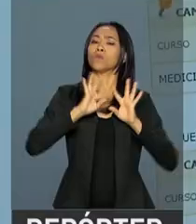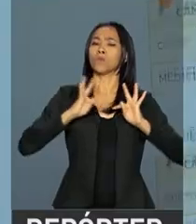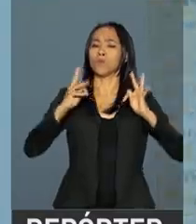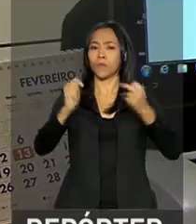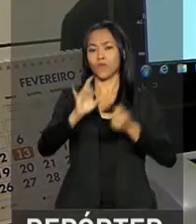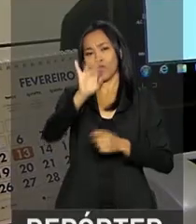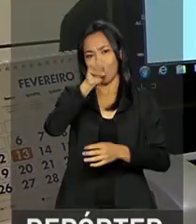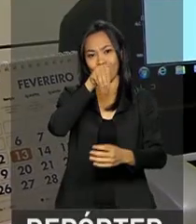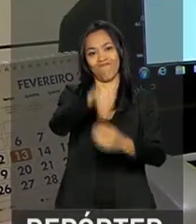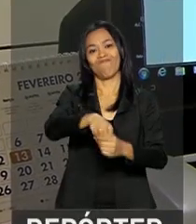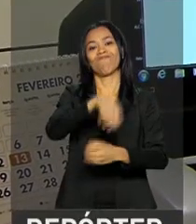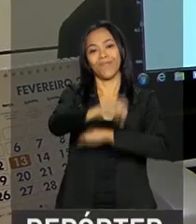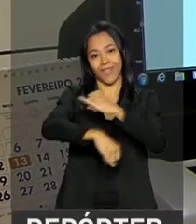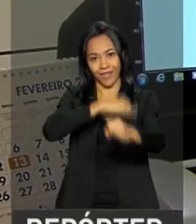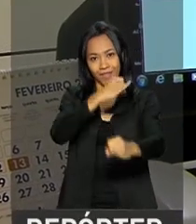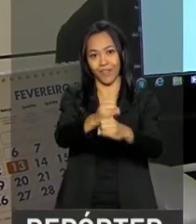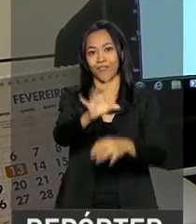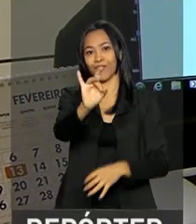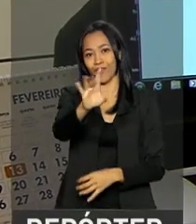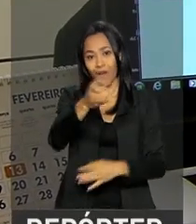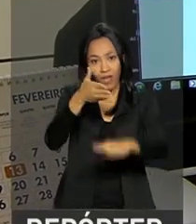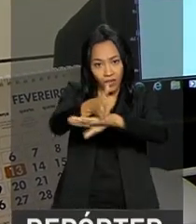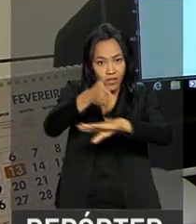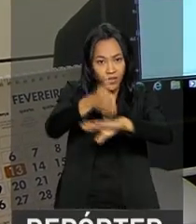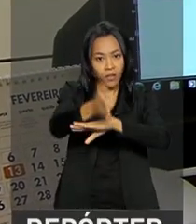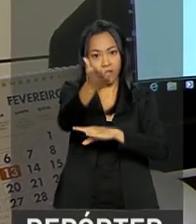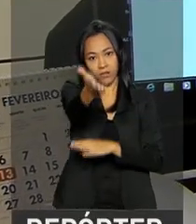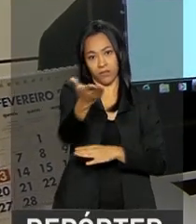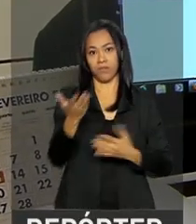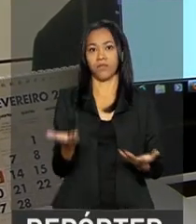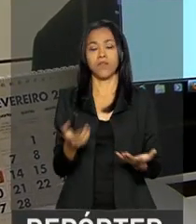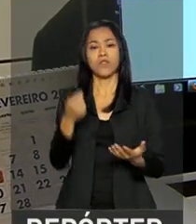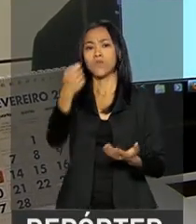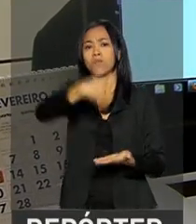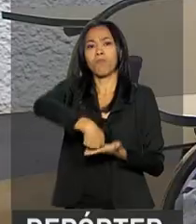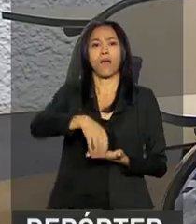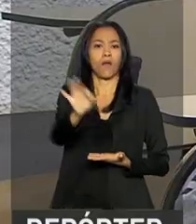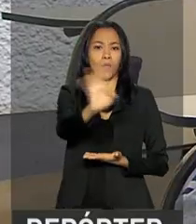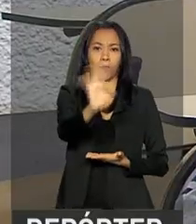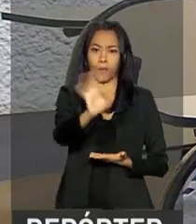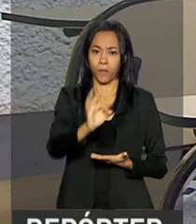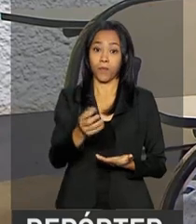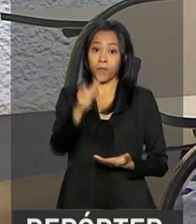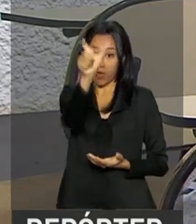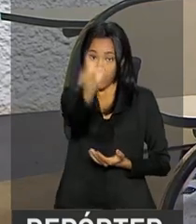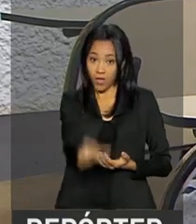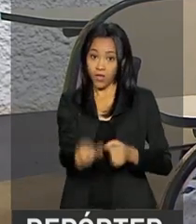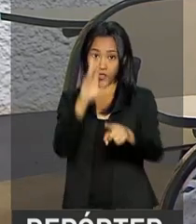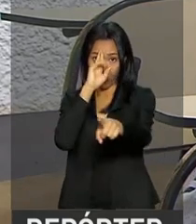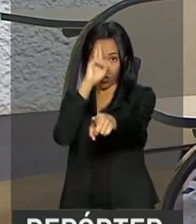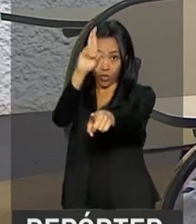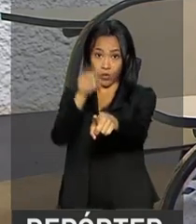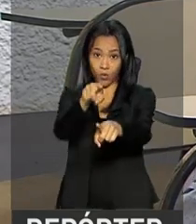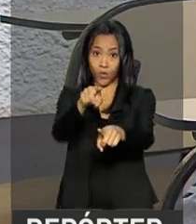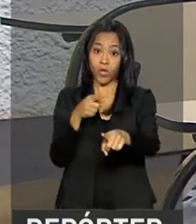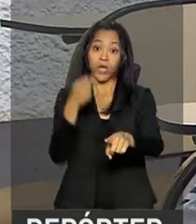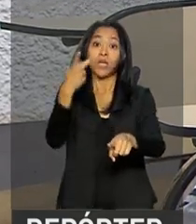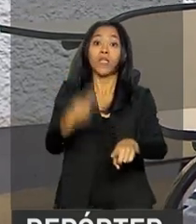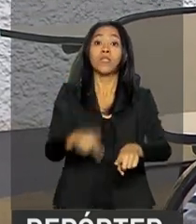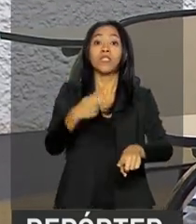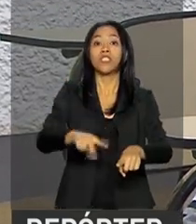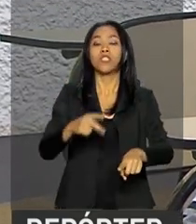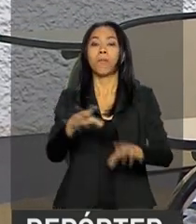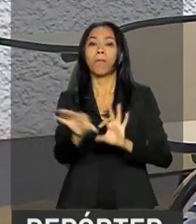ser feito pela internet, no próprio site do programa, e não é necessário pagar taxas. Esse diretor pedagógico de um cursinho em